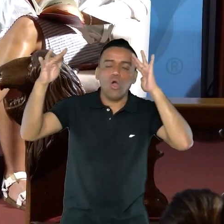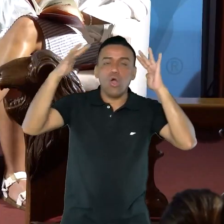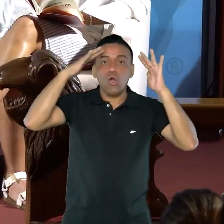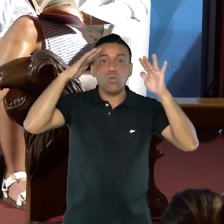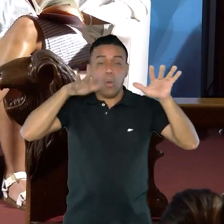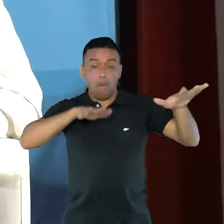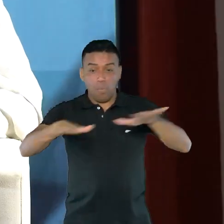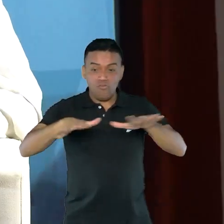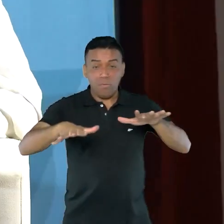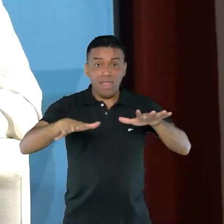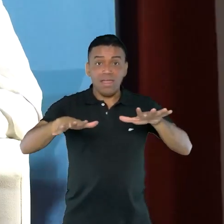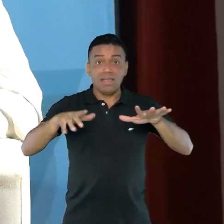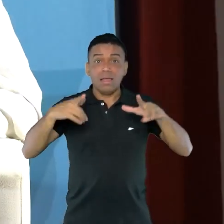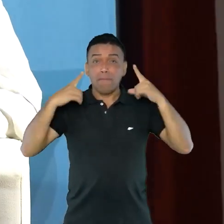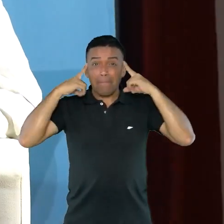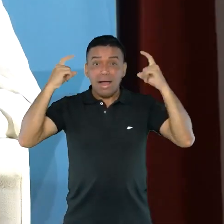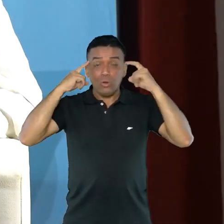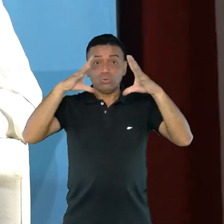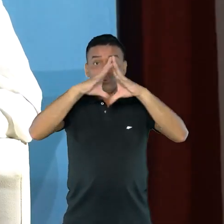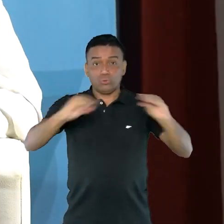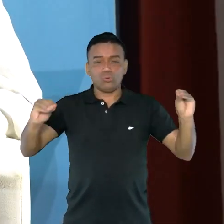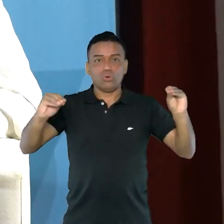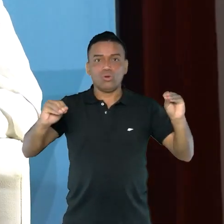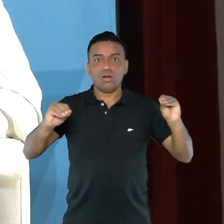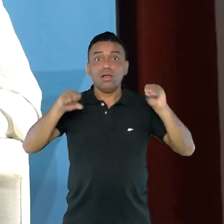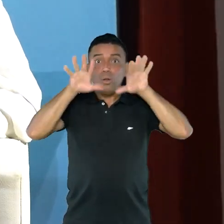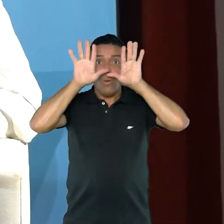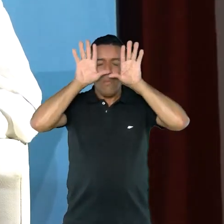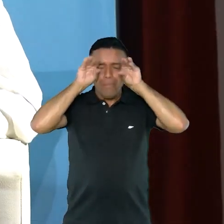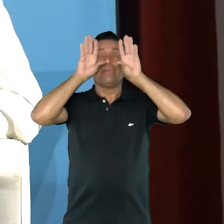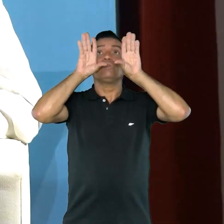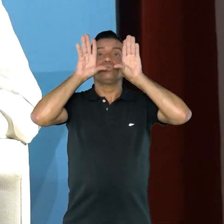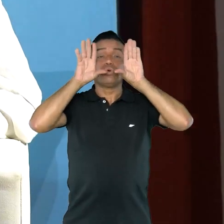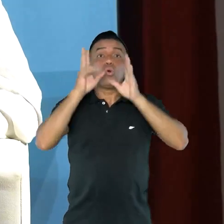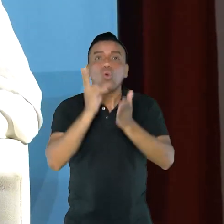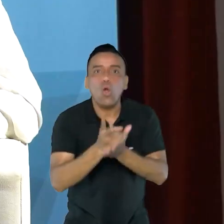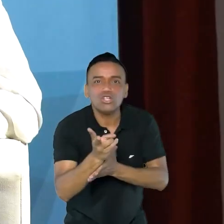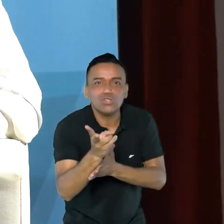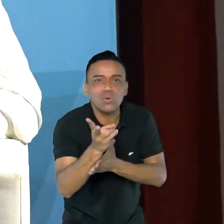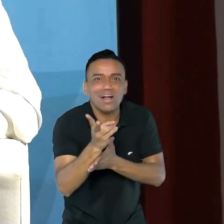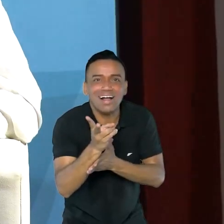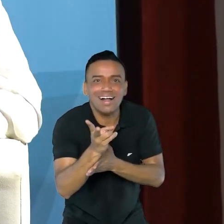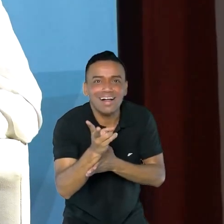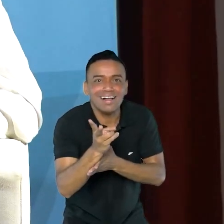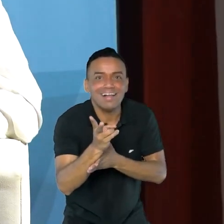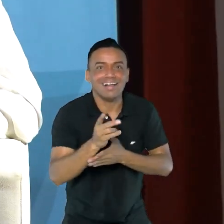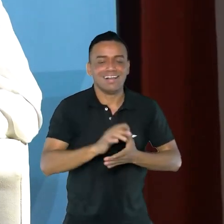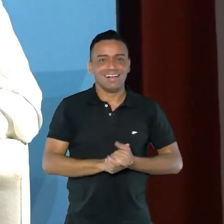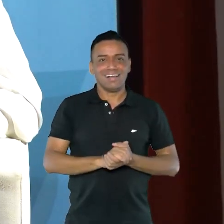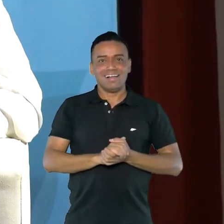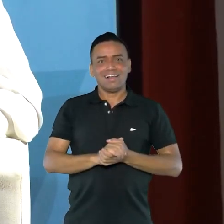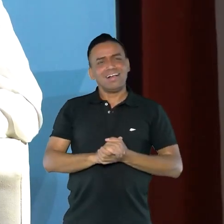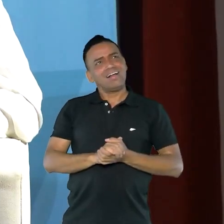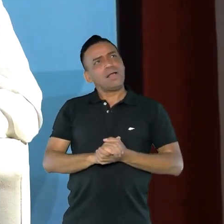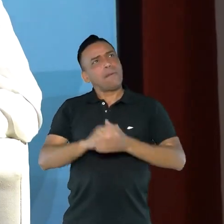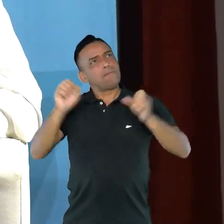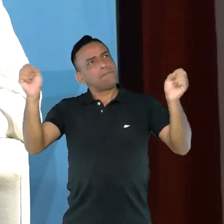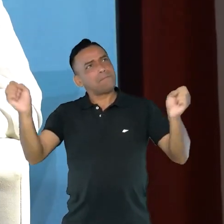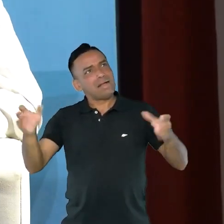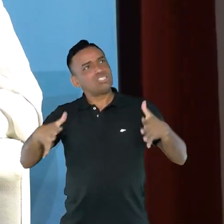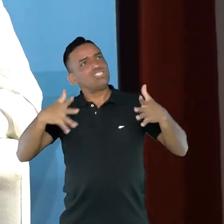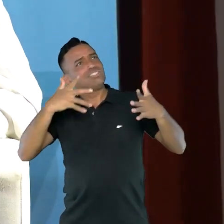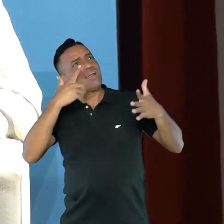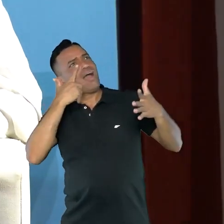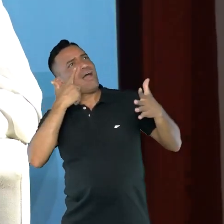fazê-la sumir. Pisco de novo e continuam lá. Choro pelo presente dessa magia acontecer aqui